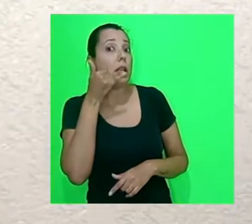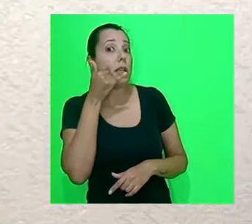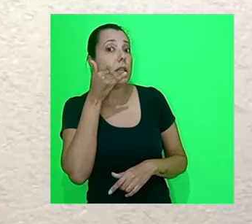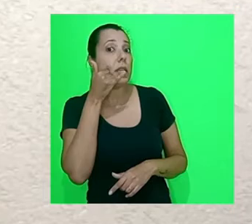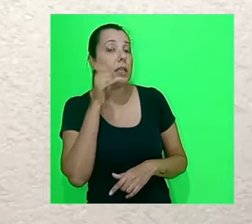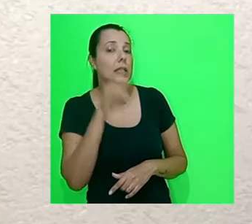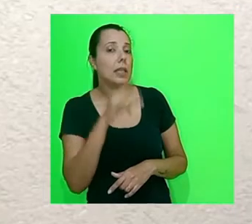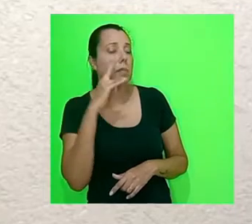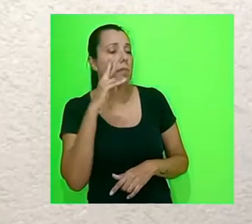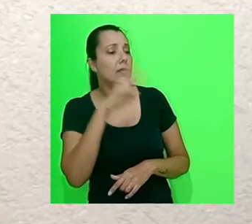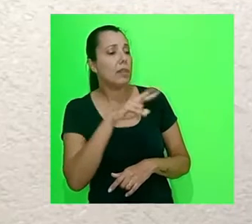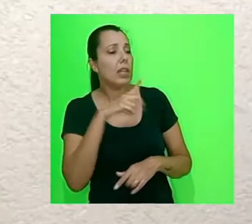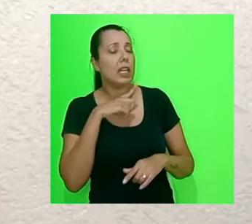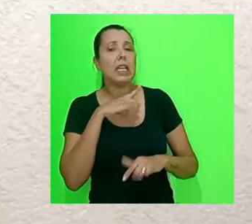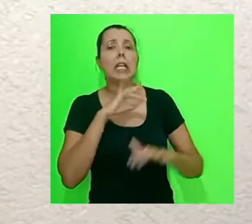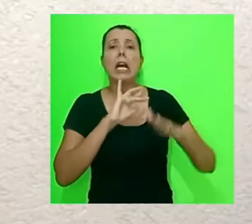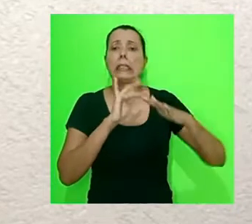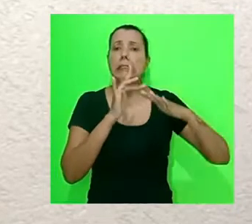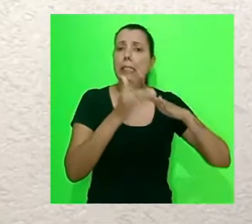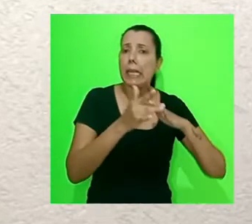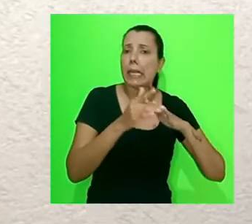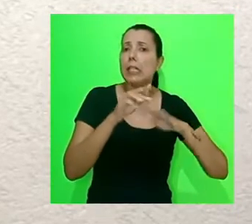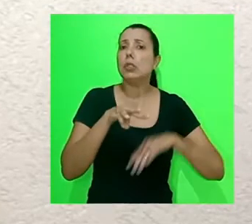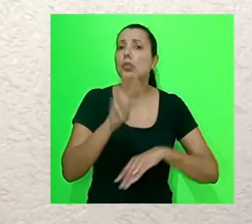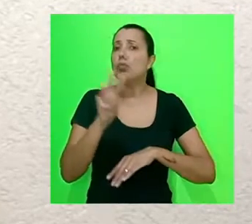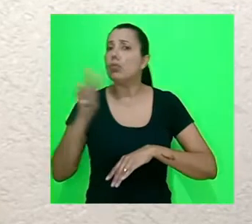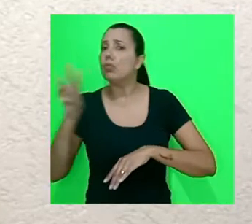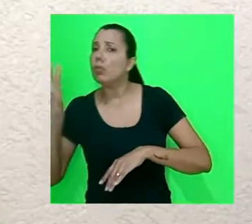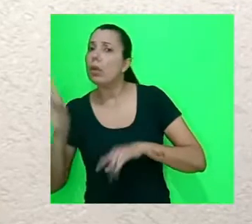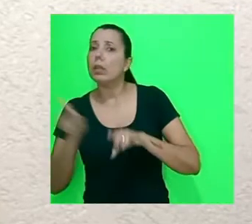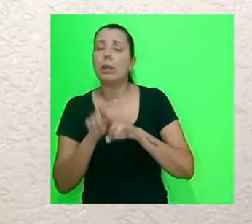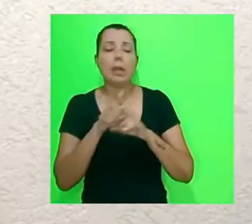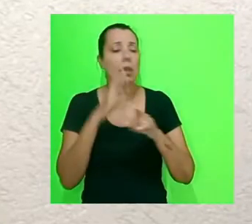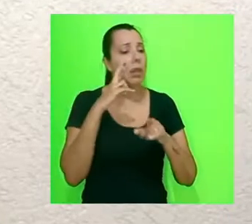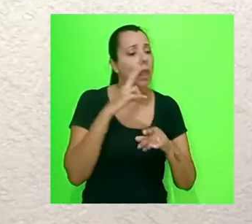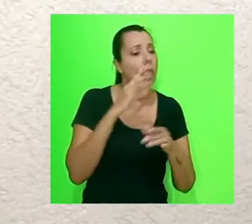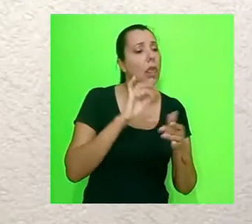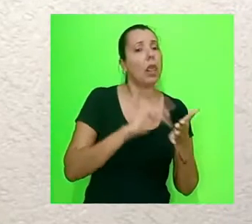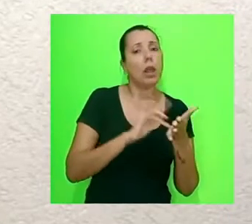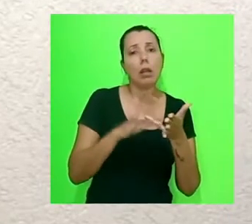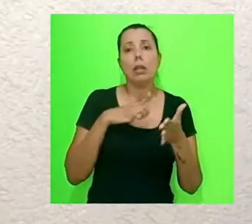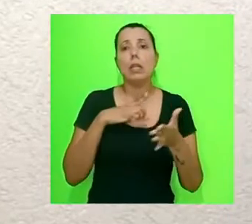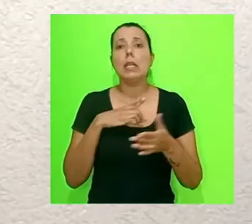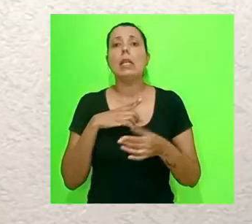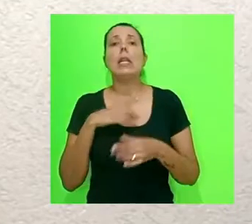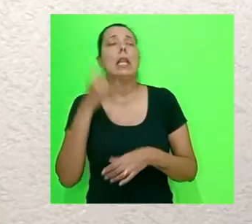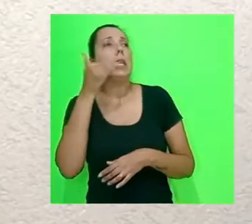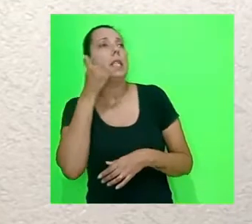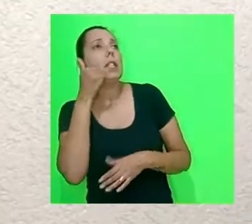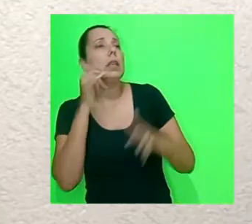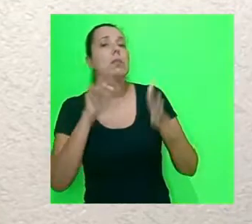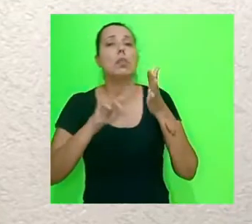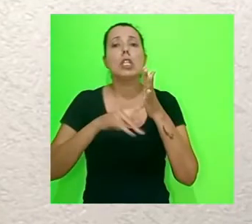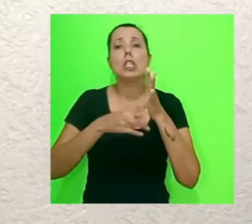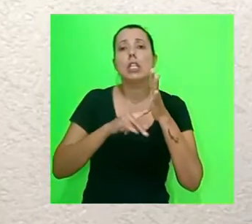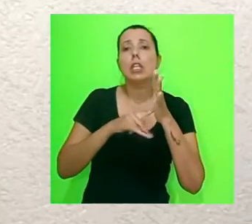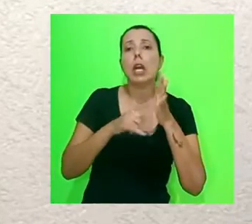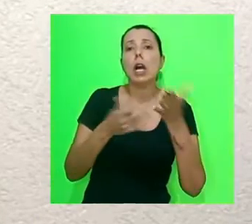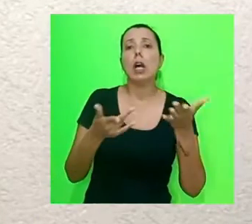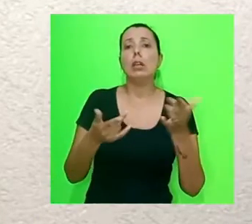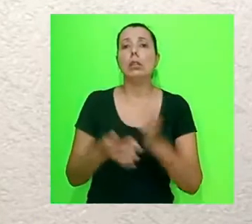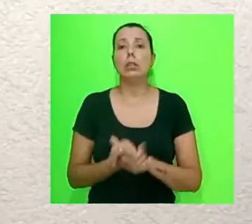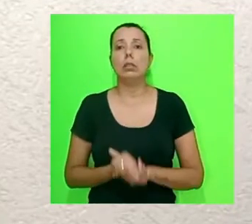denunciar os abusos. E a Secretaria de Mulheres está trabalhando imensamente, juntamente com